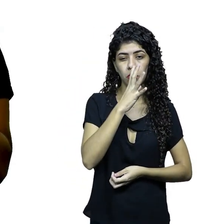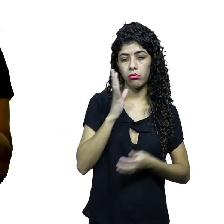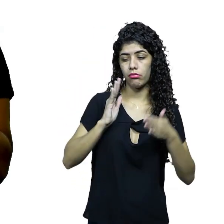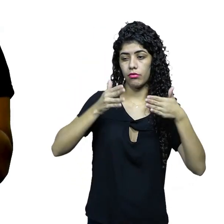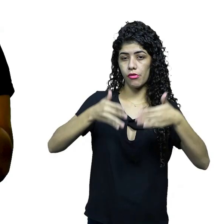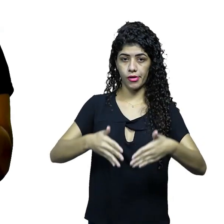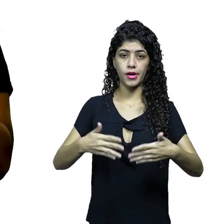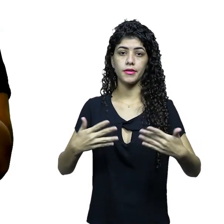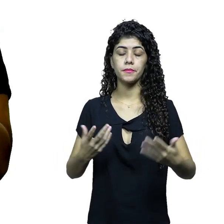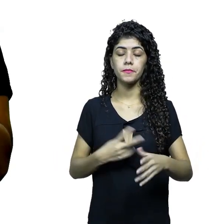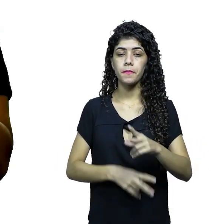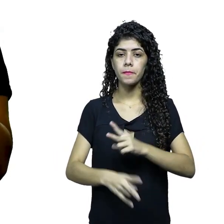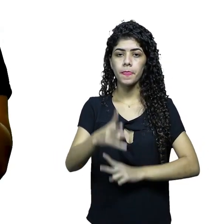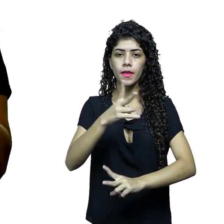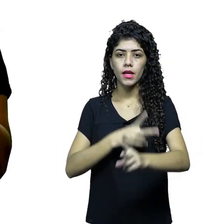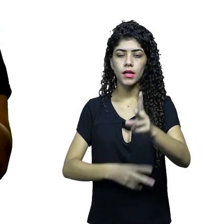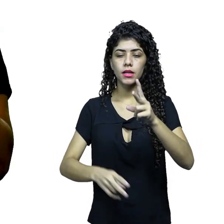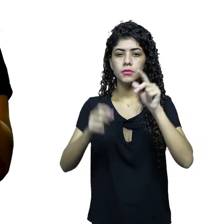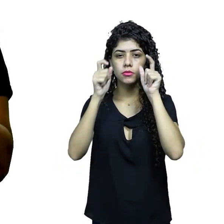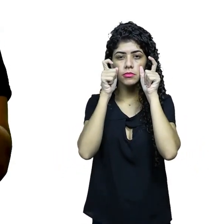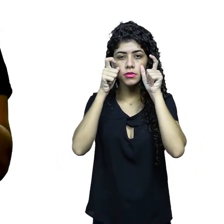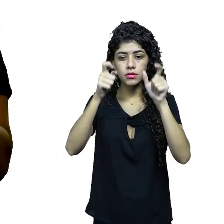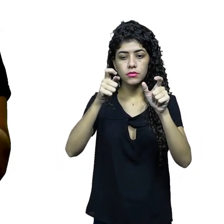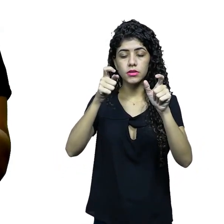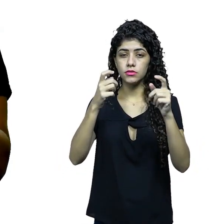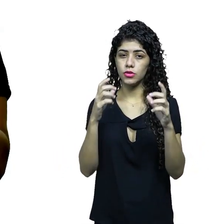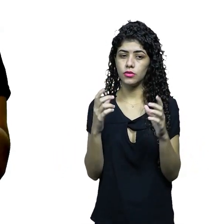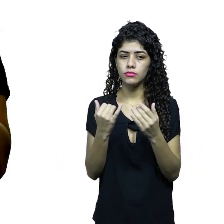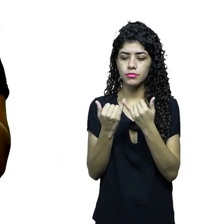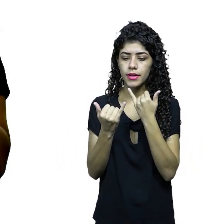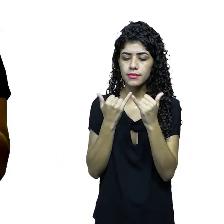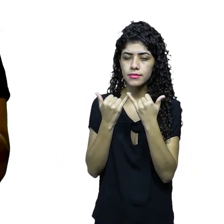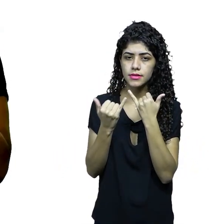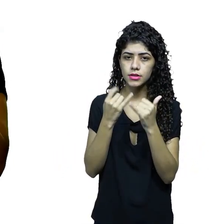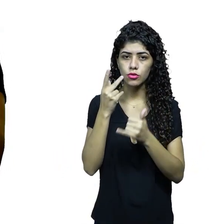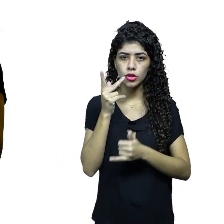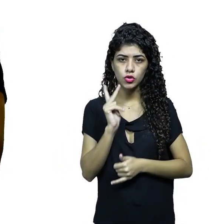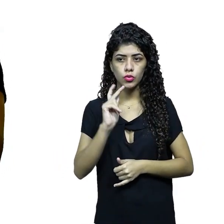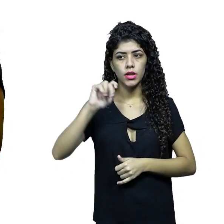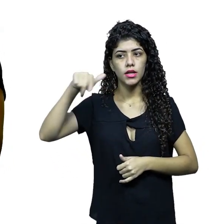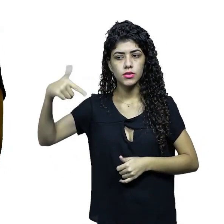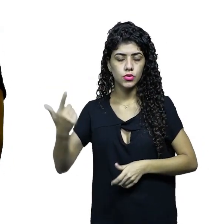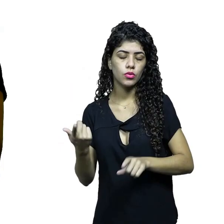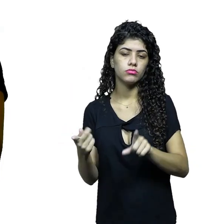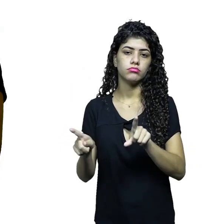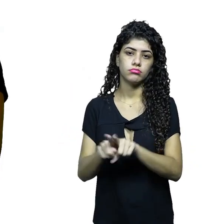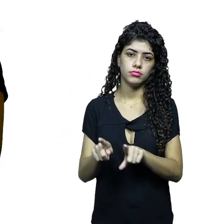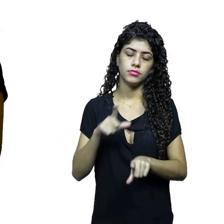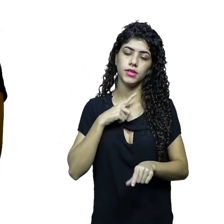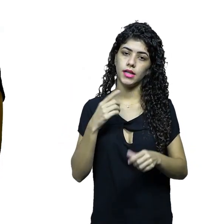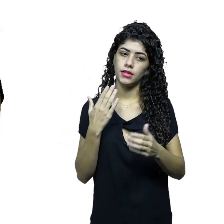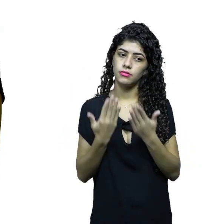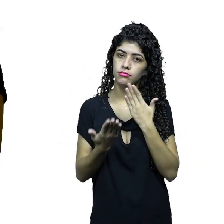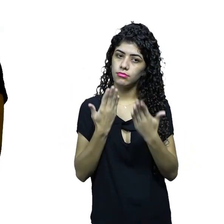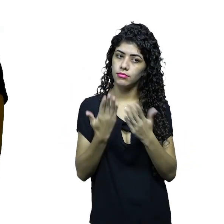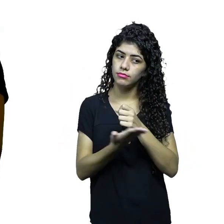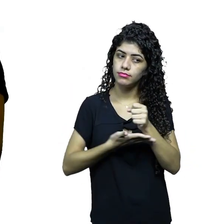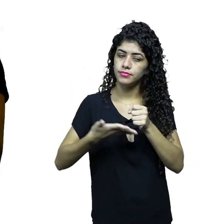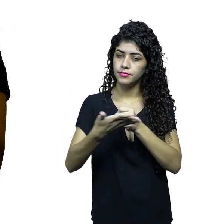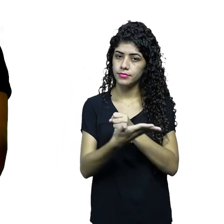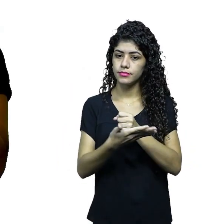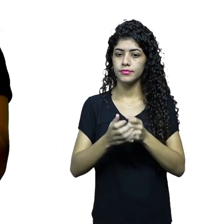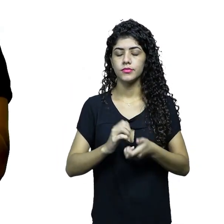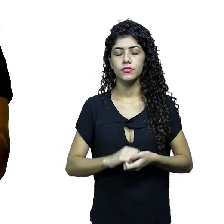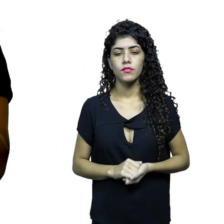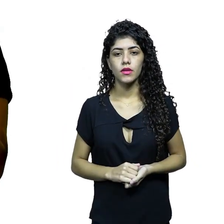elas conseguiram. Sempre observando similitudes com a sua obra e as obras que você está se baseando para tirar esses